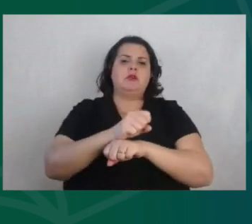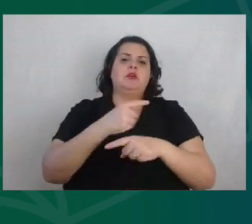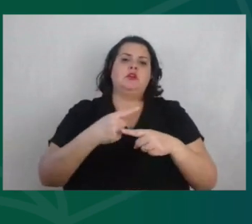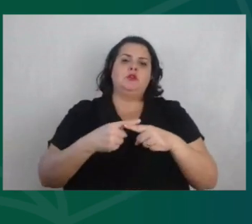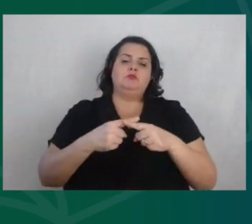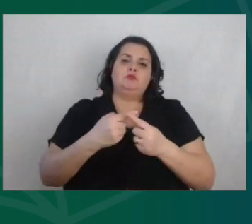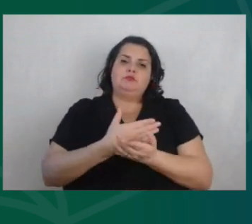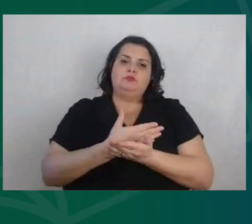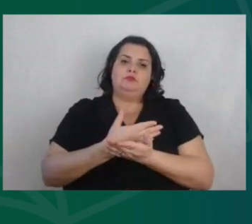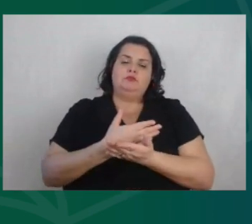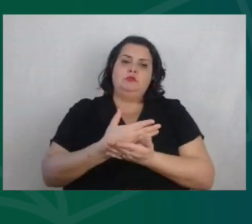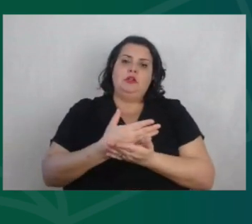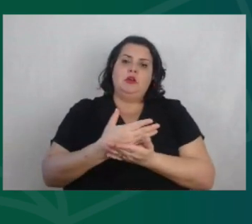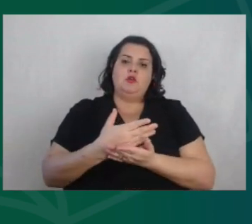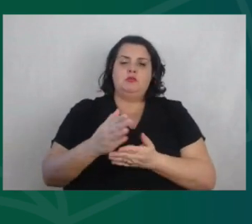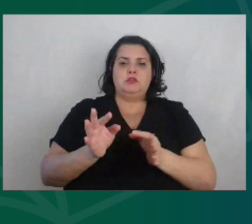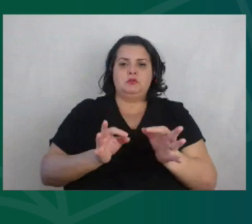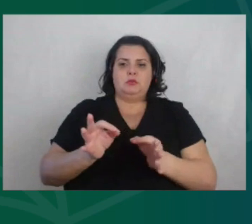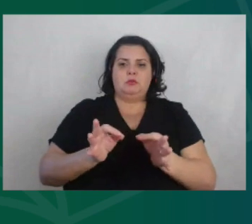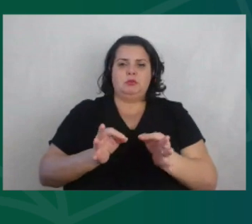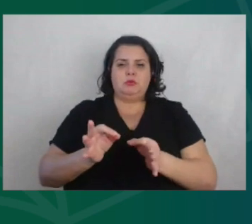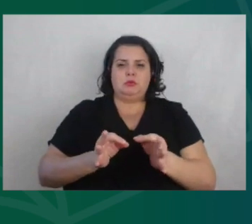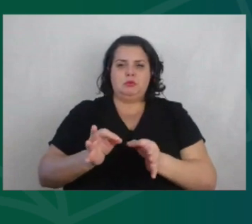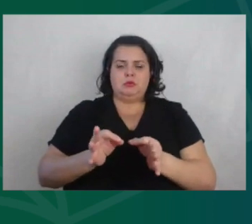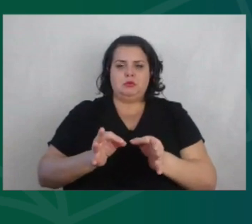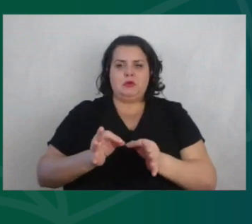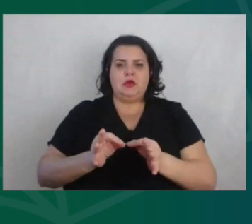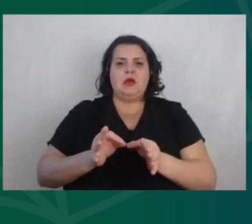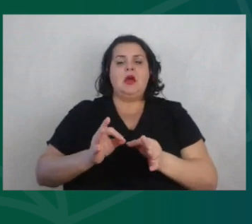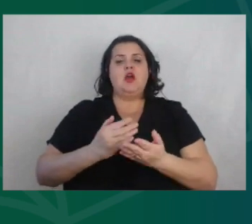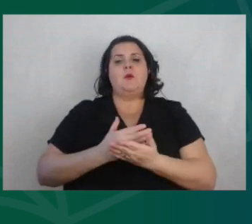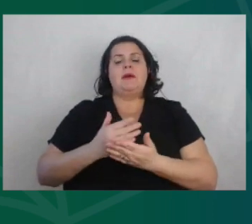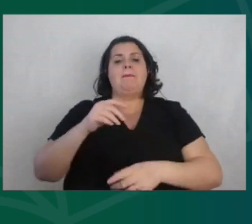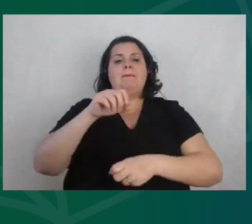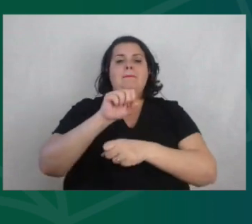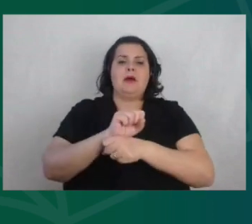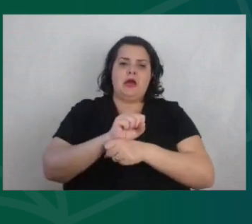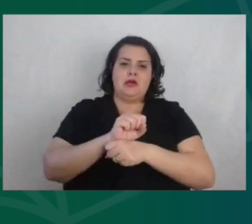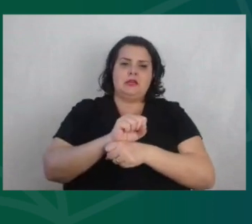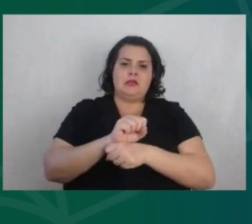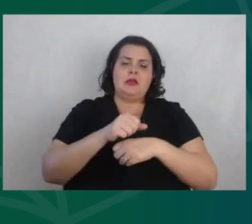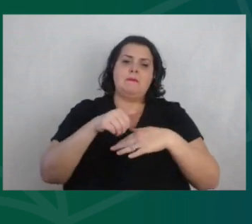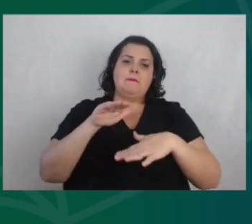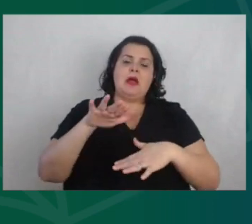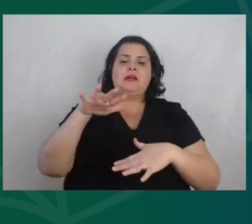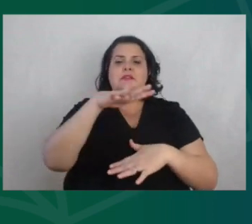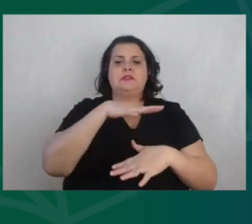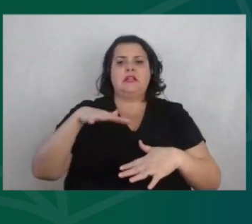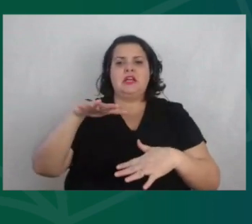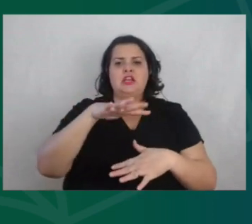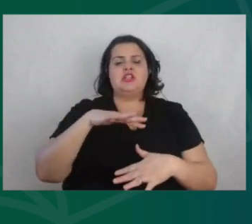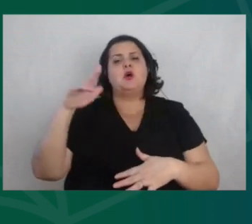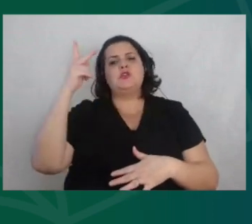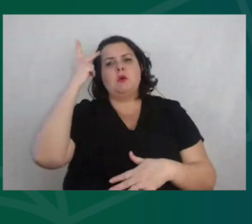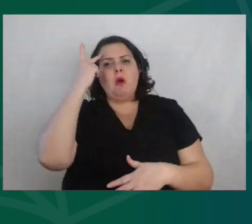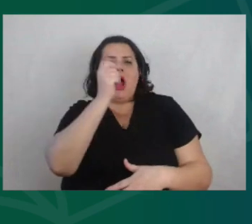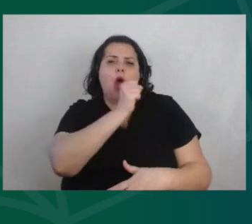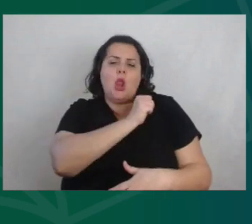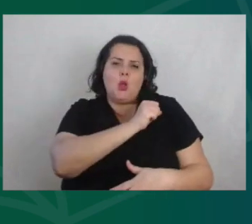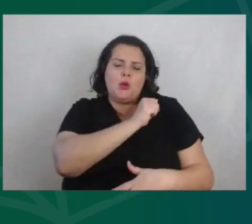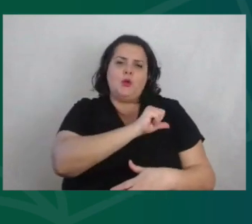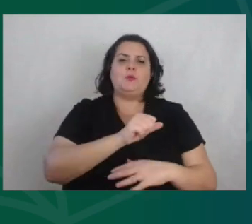saúde, e existe uma tendência de estabilização, principalmente aqui na região sudeste, pelo número de mortes. Pode passar